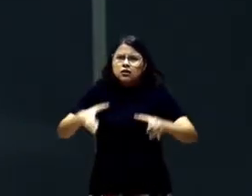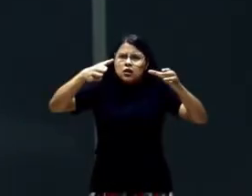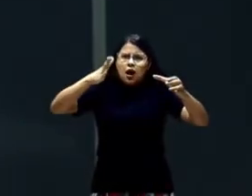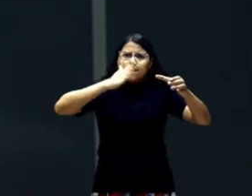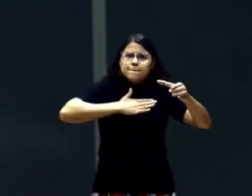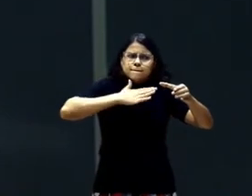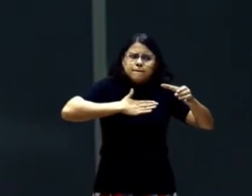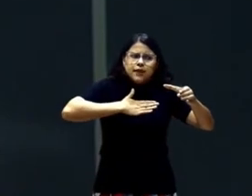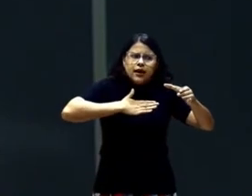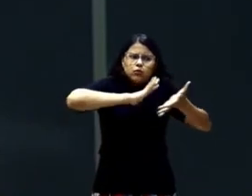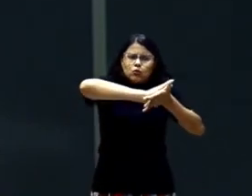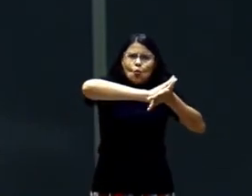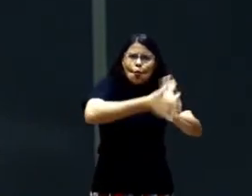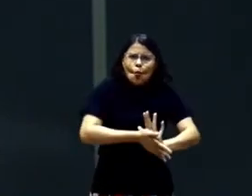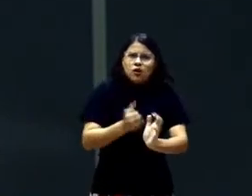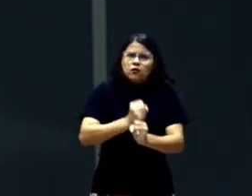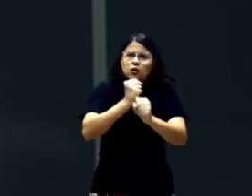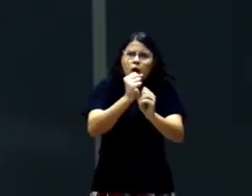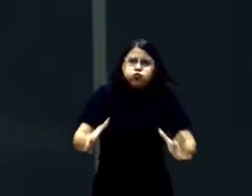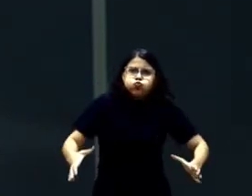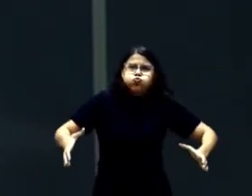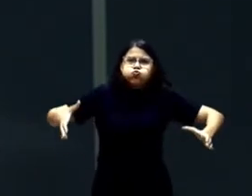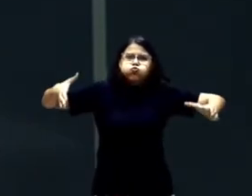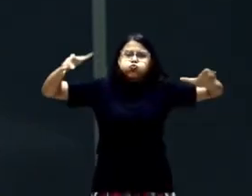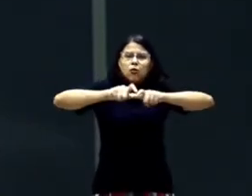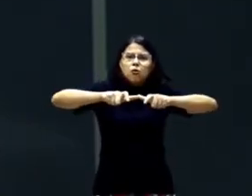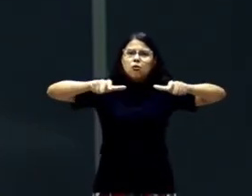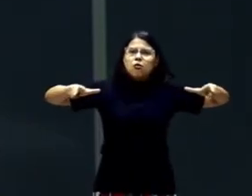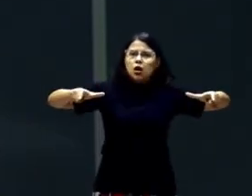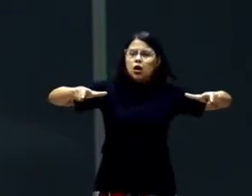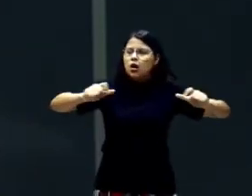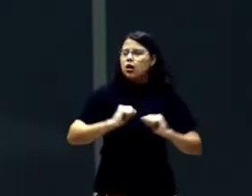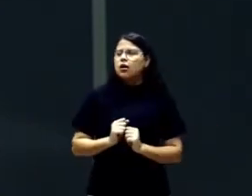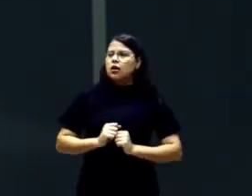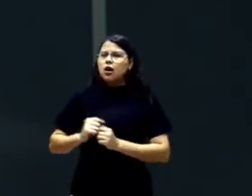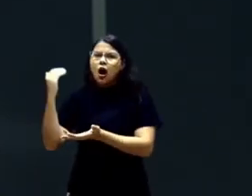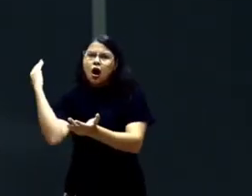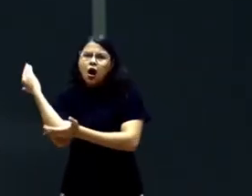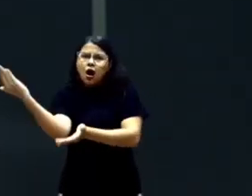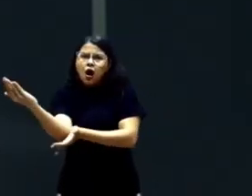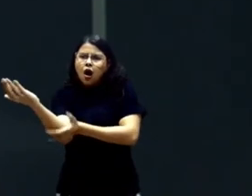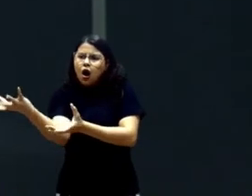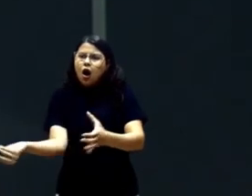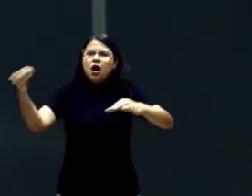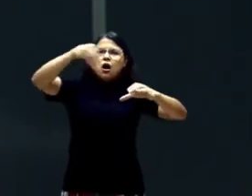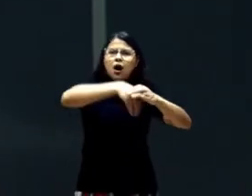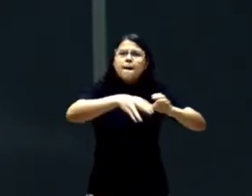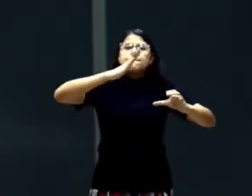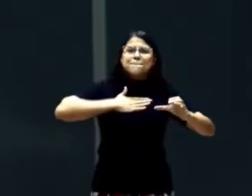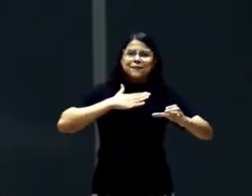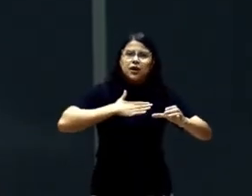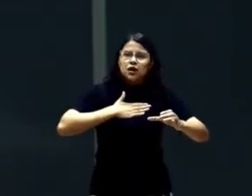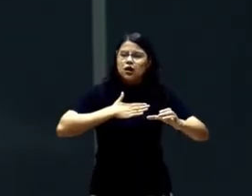maiores e armazenarei todo o meu produto e todos os meus bens e a